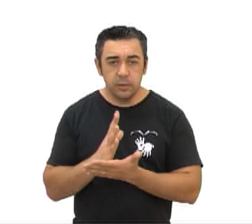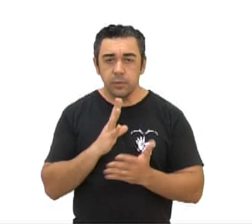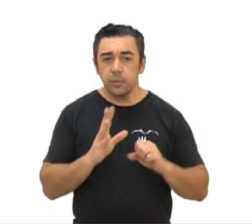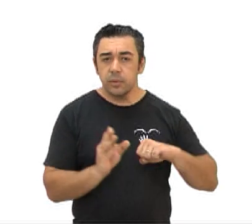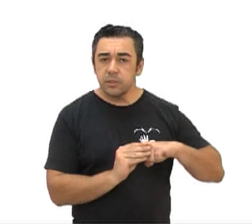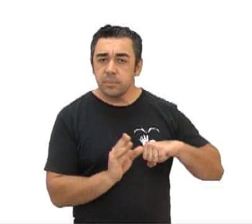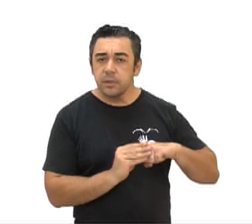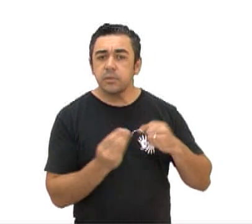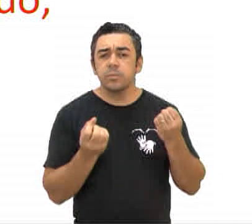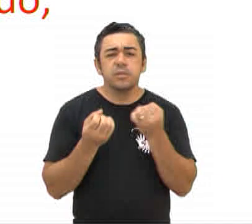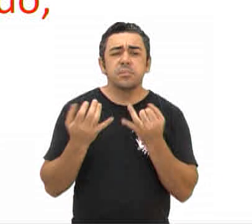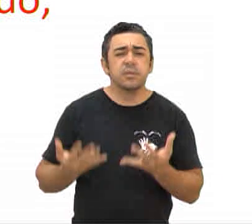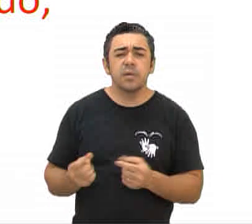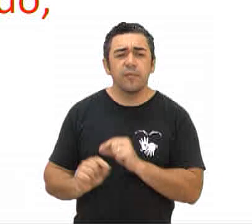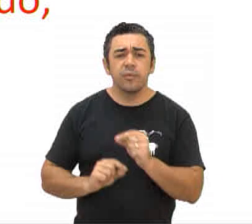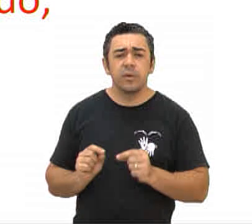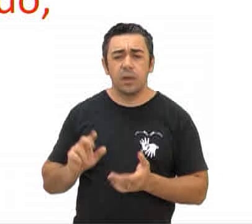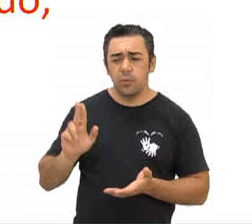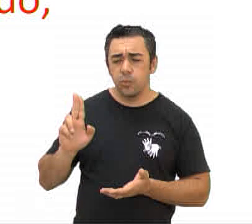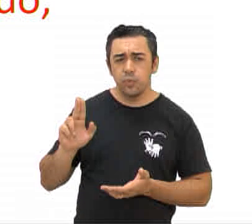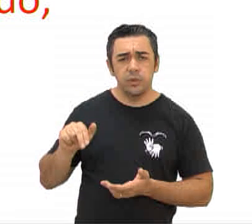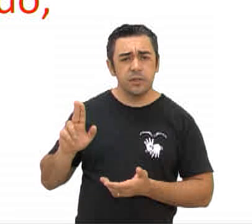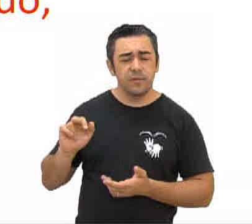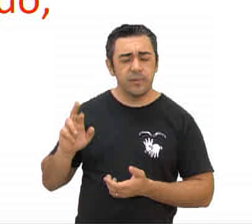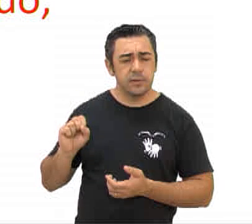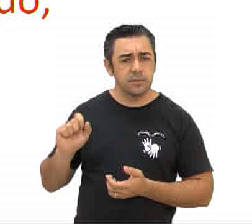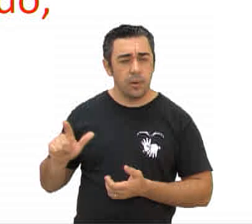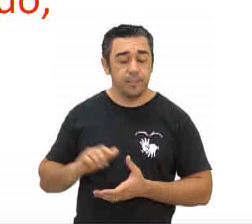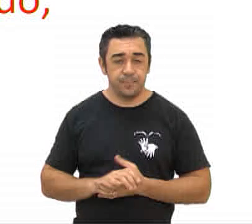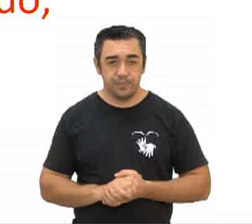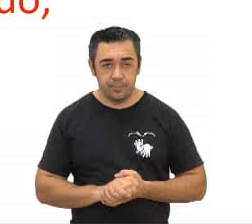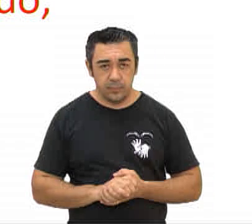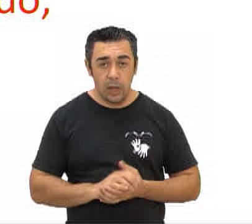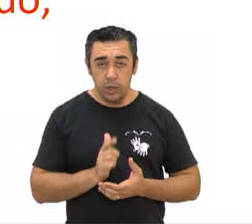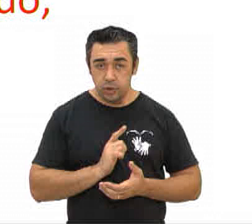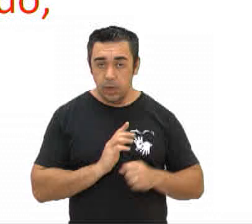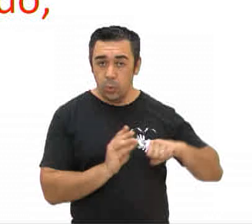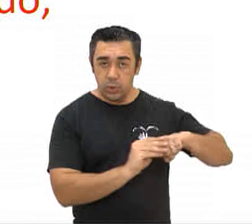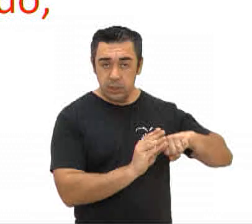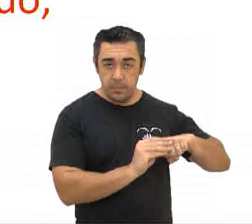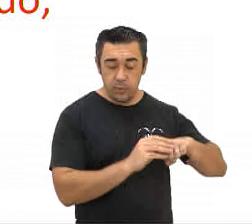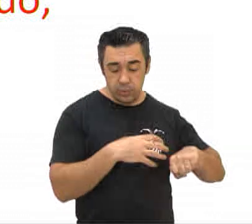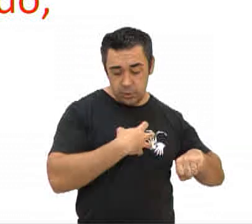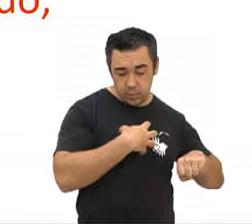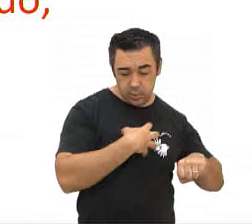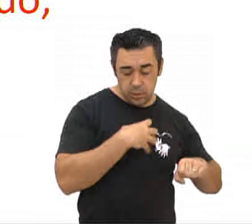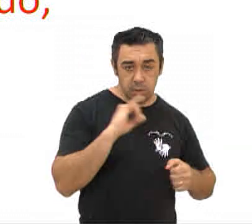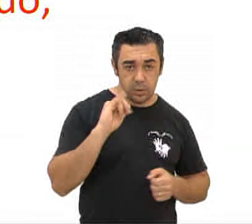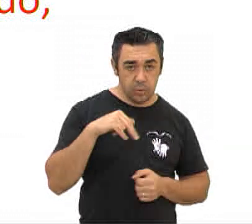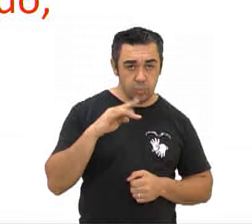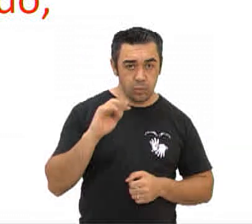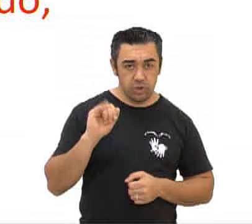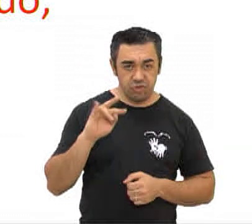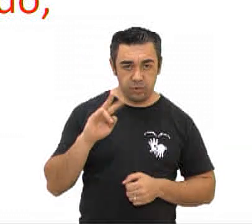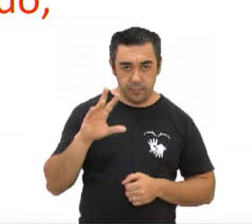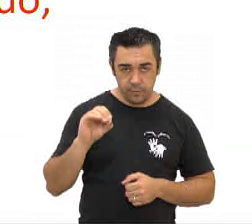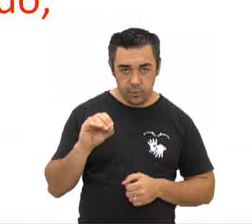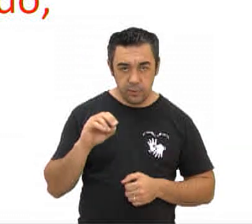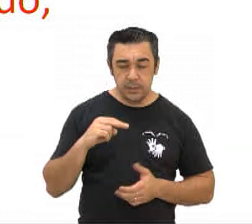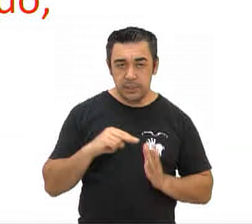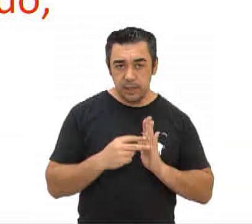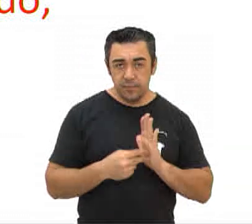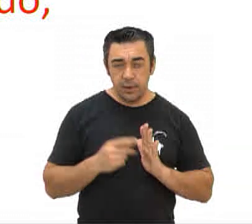o universal. Ele dividia em conhecimentos intuitivo, que tinham a ver com